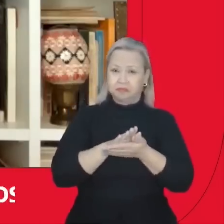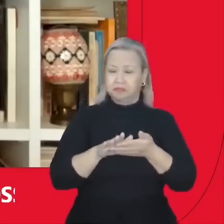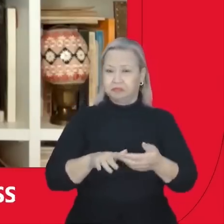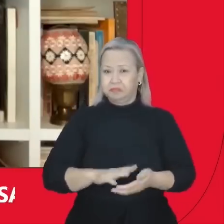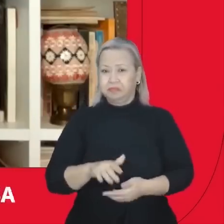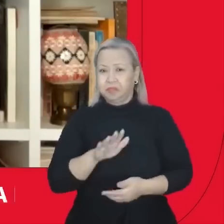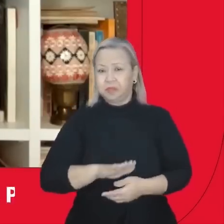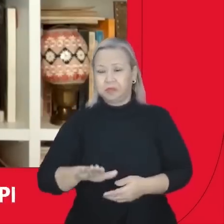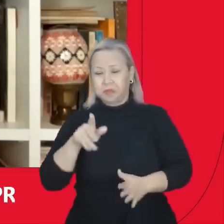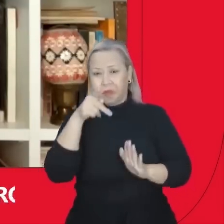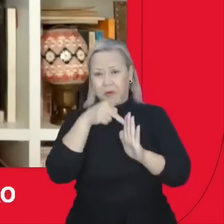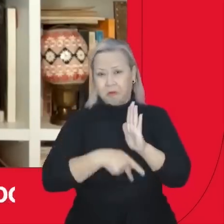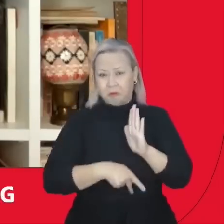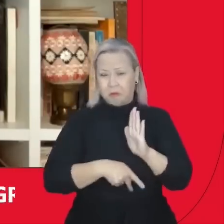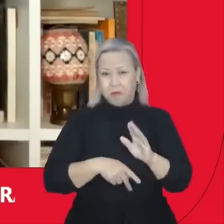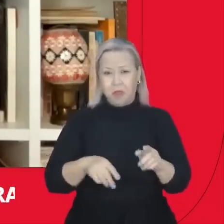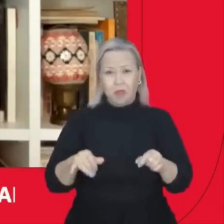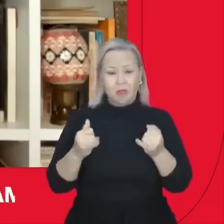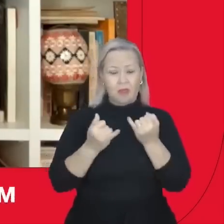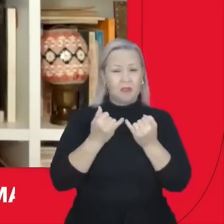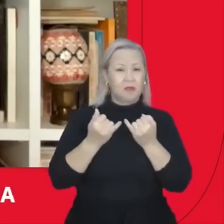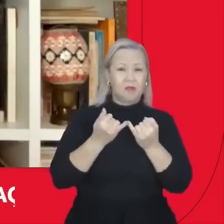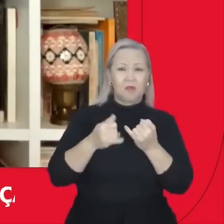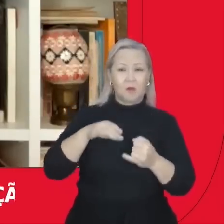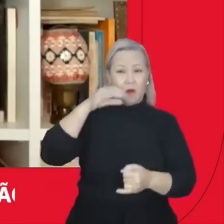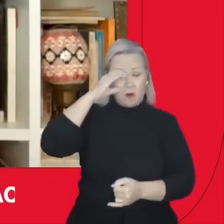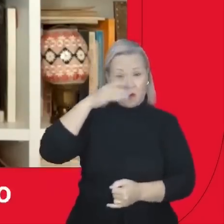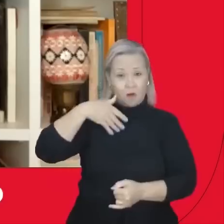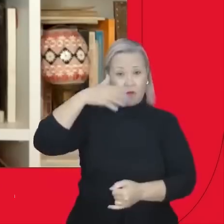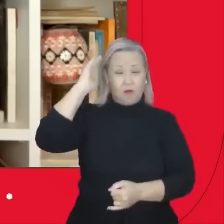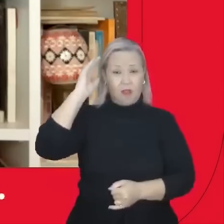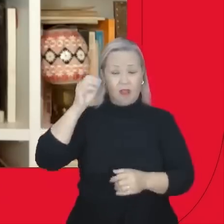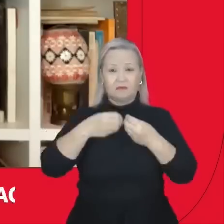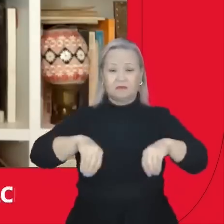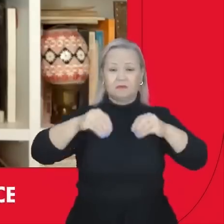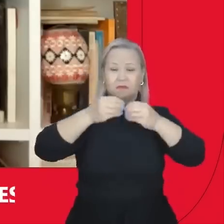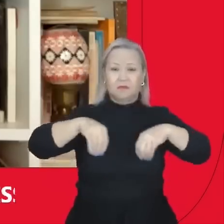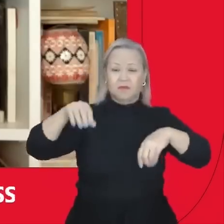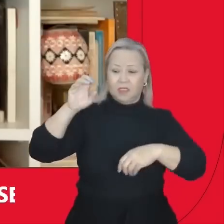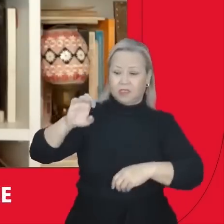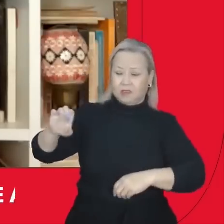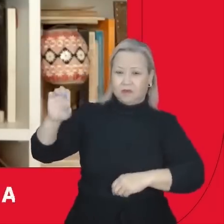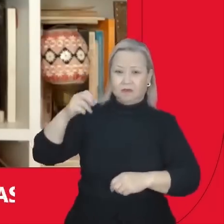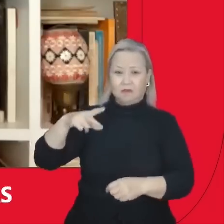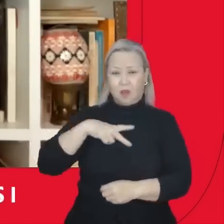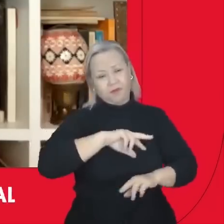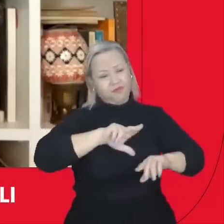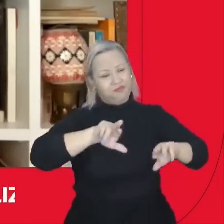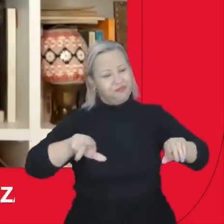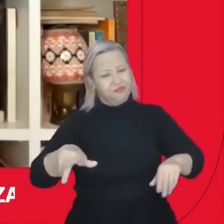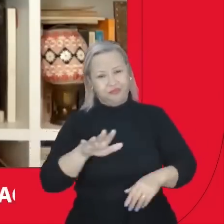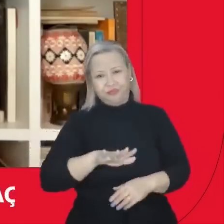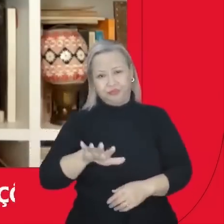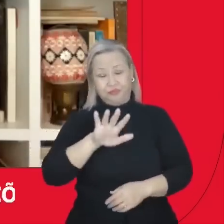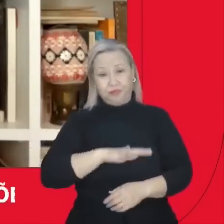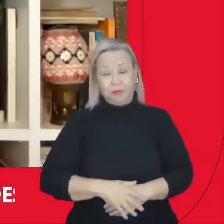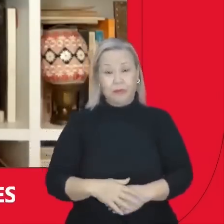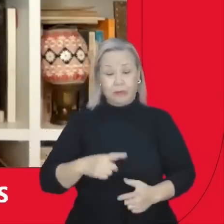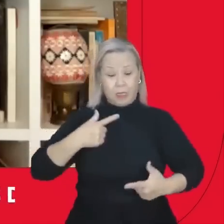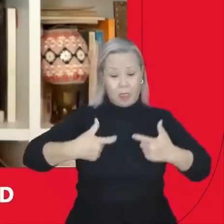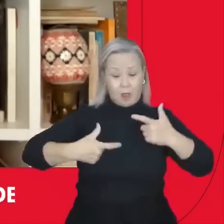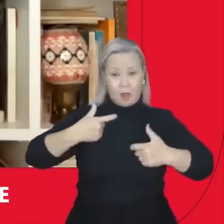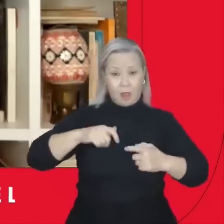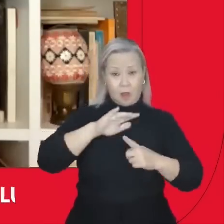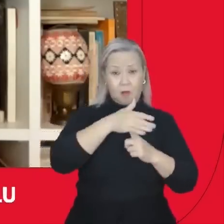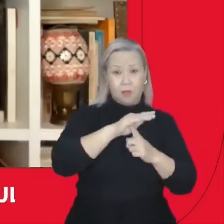um projeto semelhante ao do Guedes, que é o desmonte do Estado, a privatização de tudo. Há uma guerra do Estado